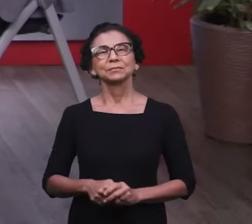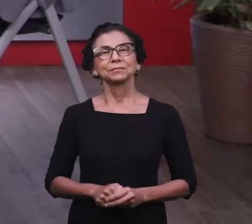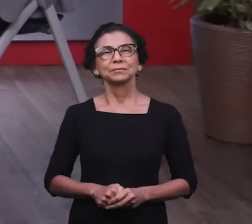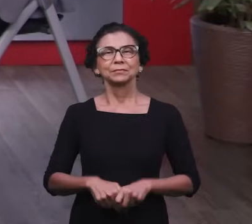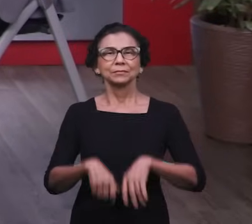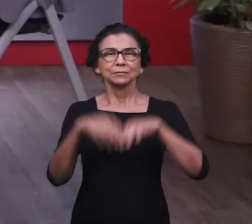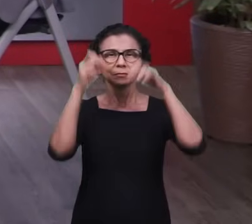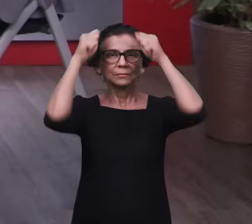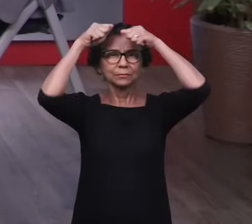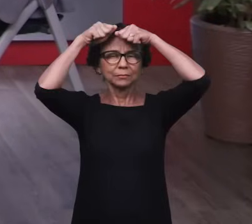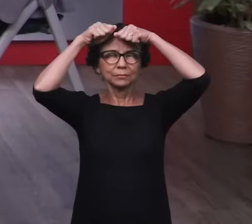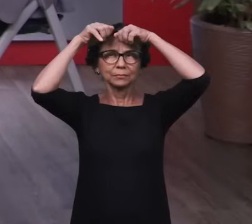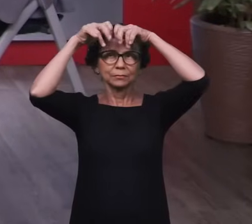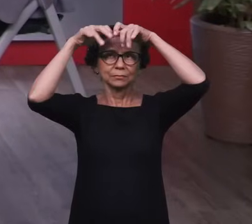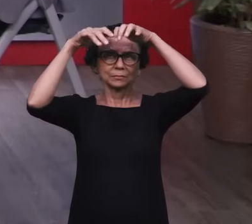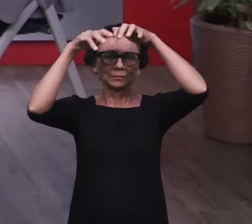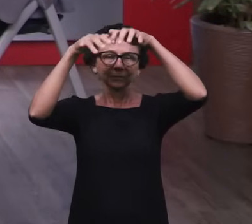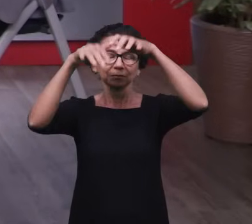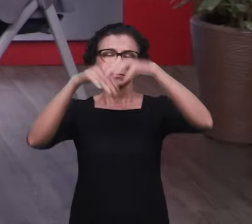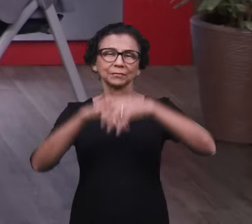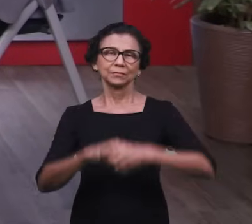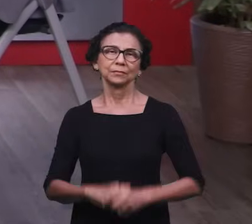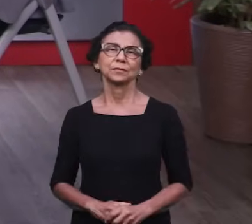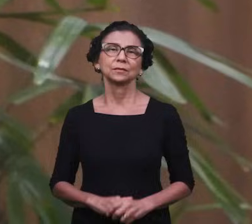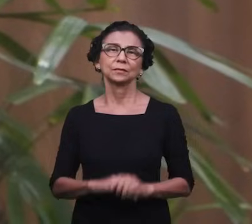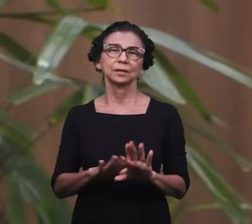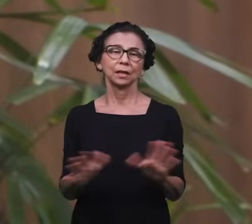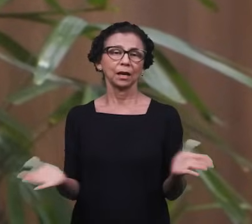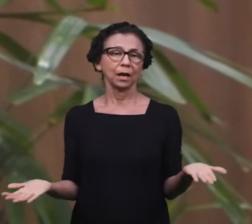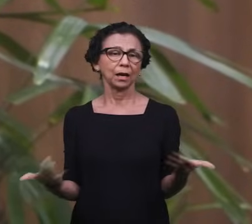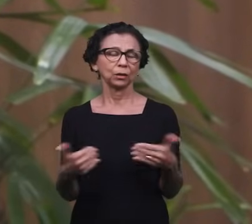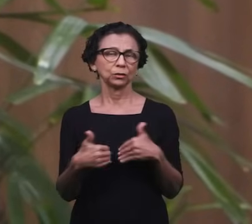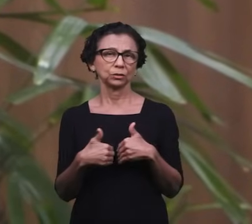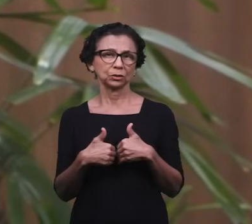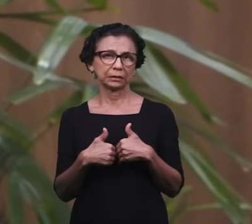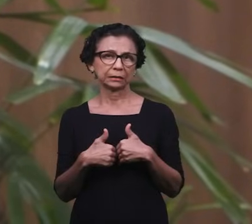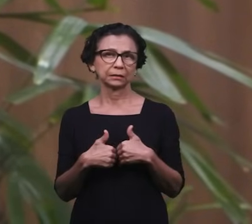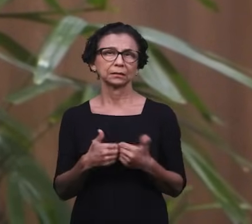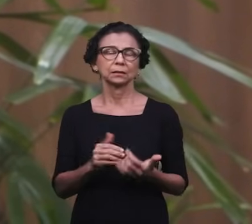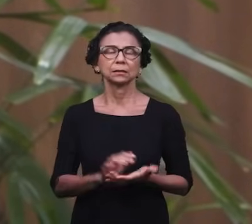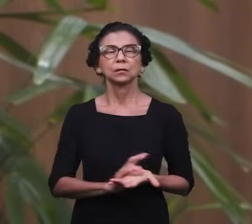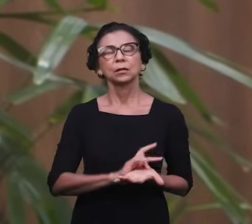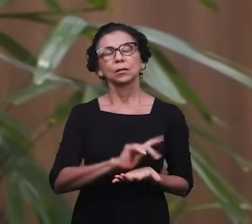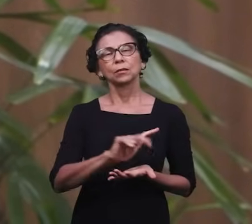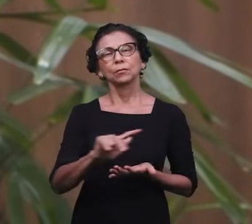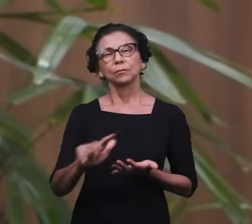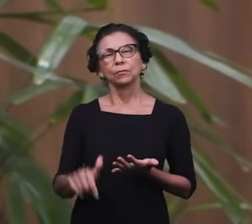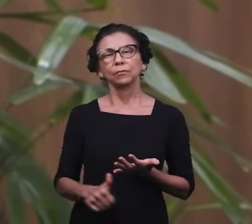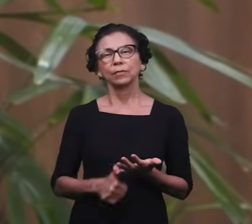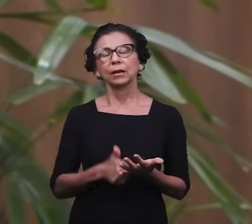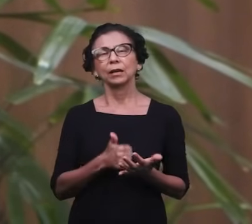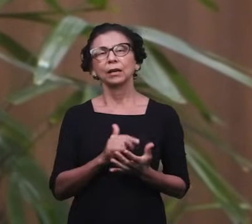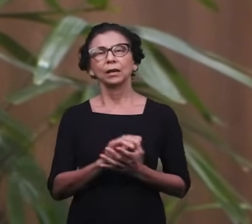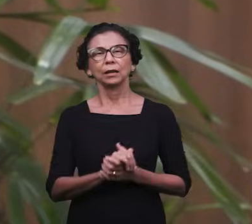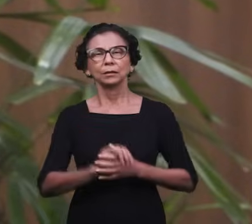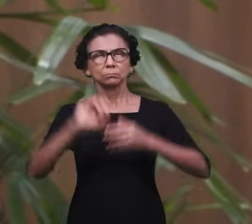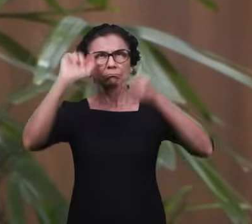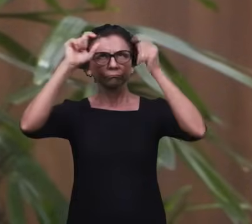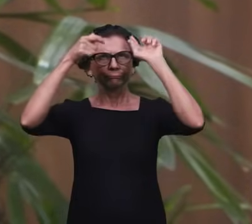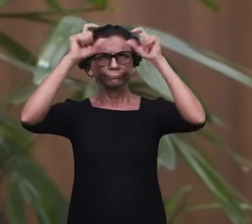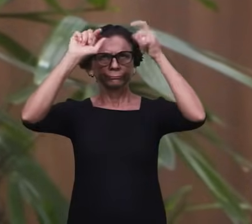do espectro autista, que inclui várias manifestações desse transtorno do